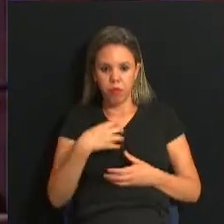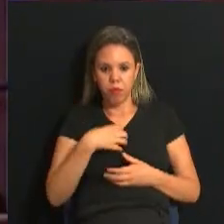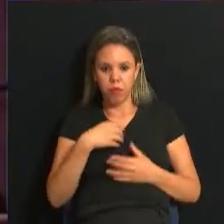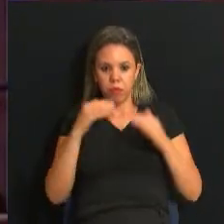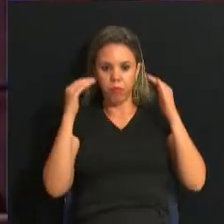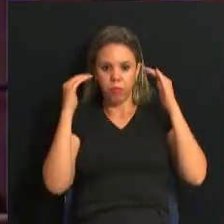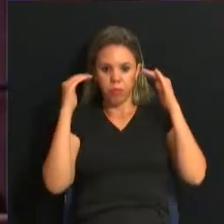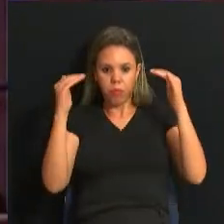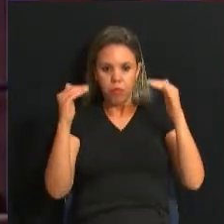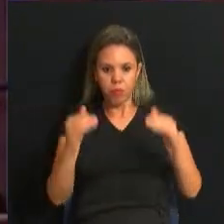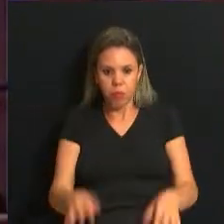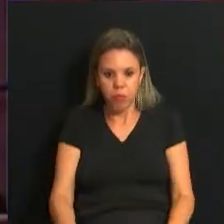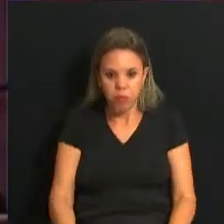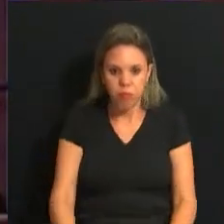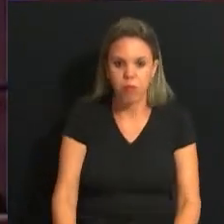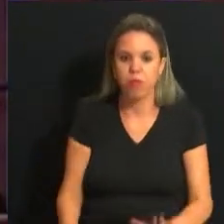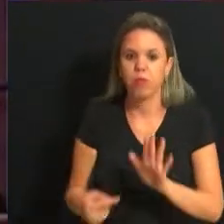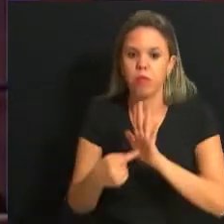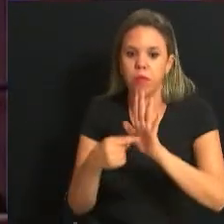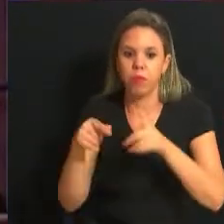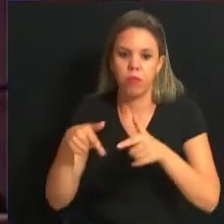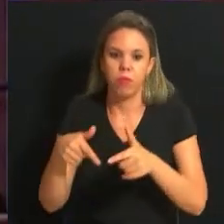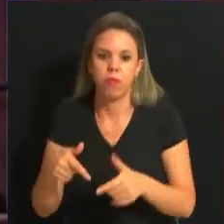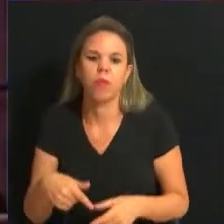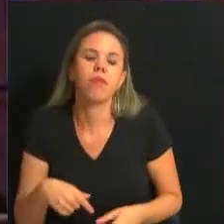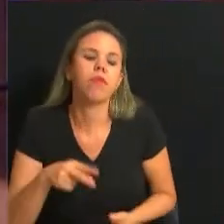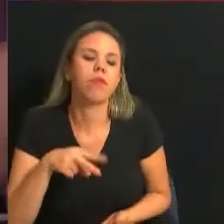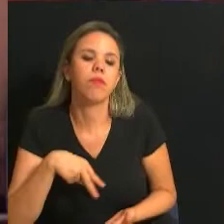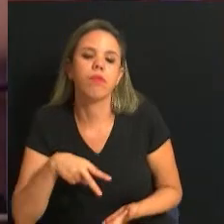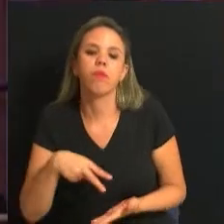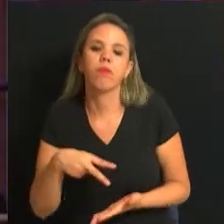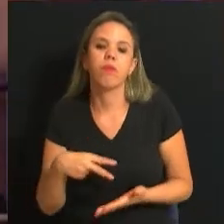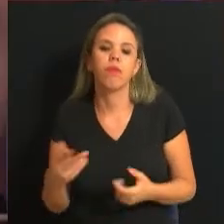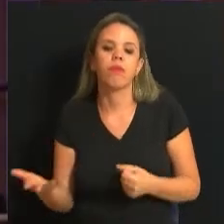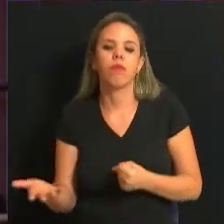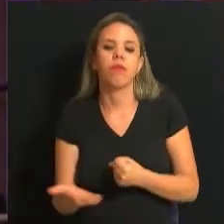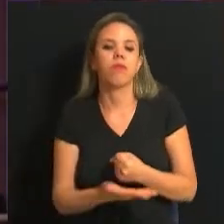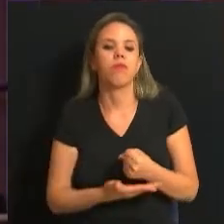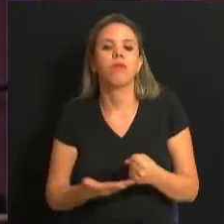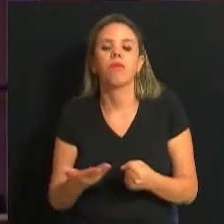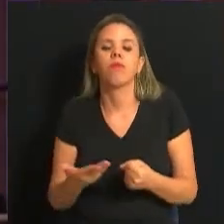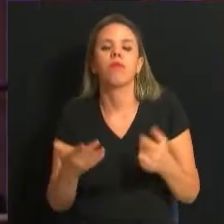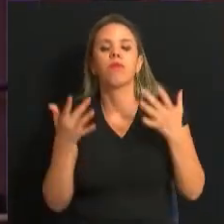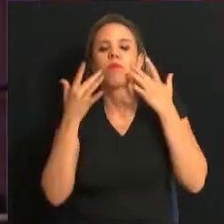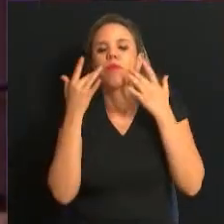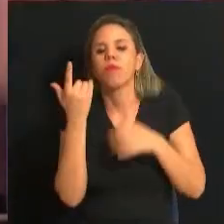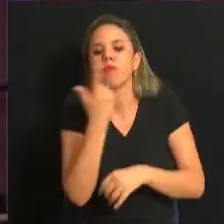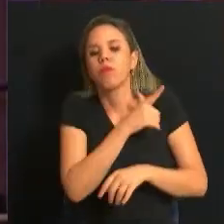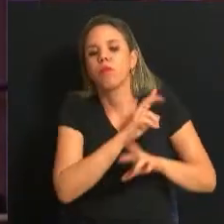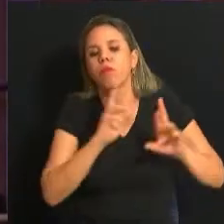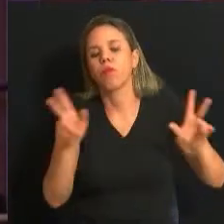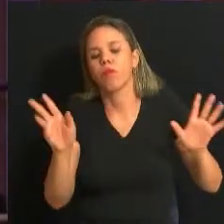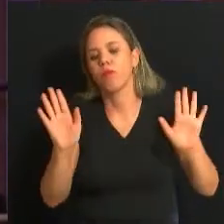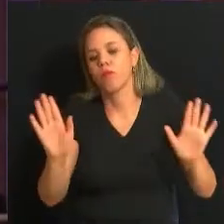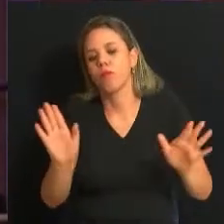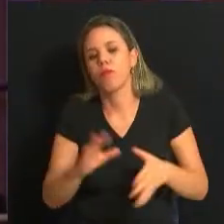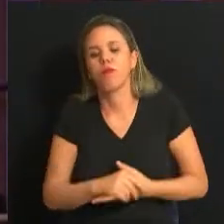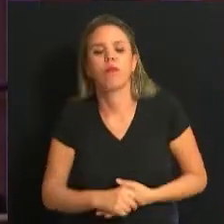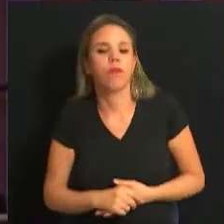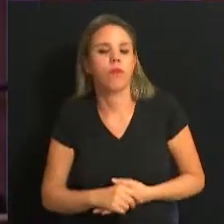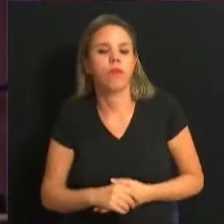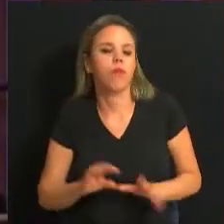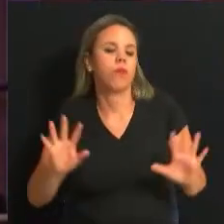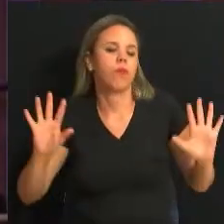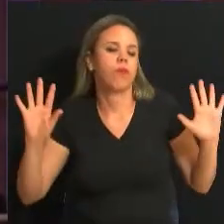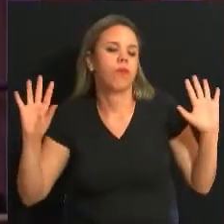honrada de apresentar esse trabalho em dança, baseado num outro espetáculo, mas que